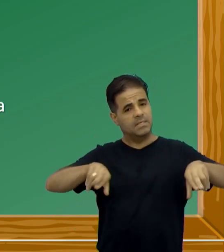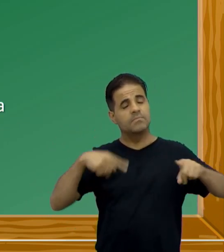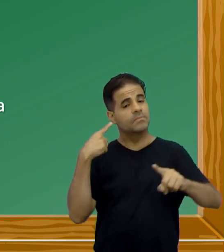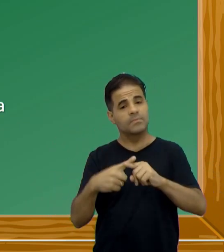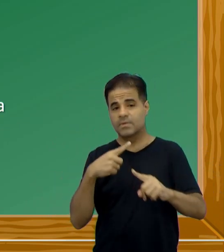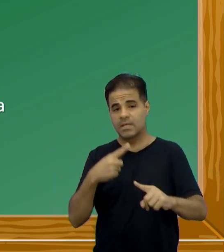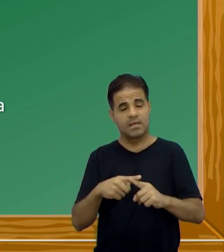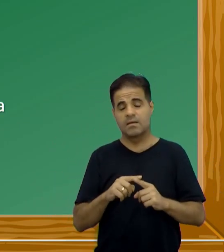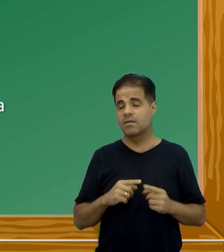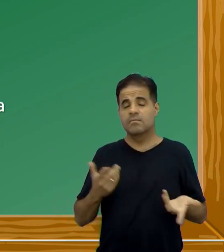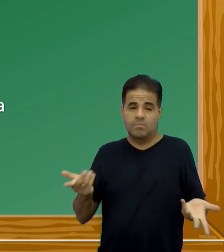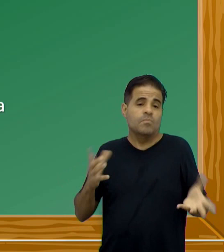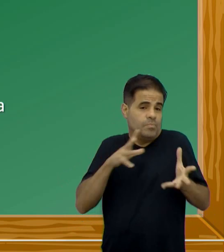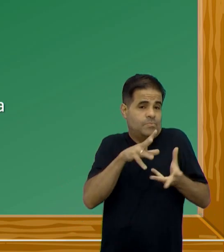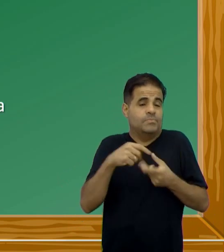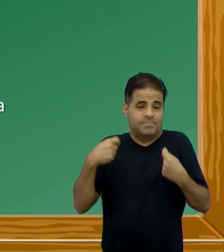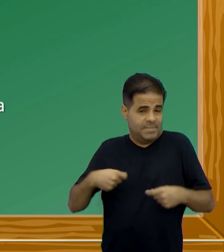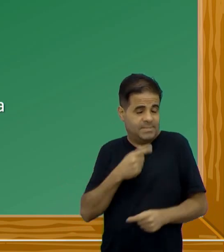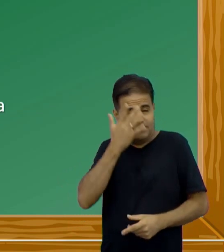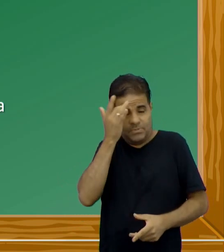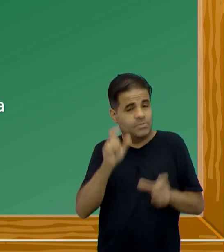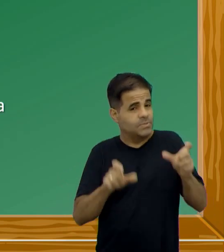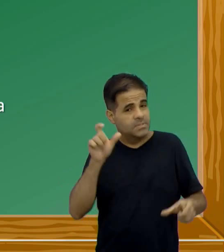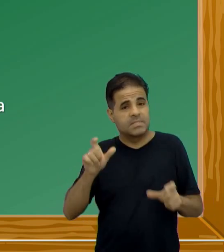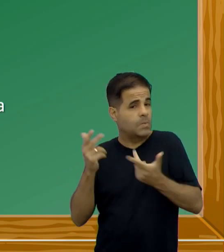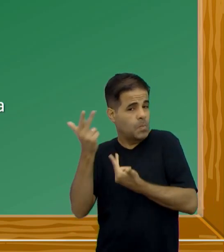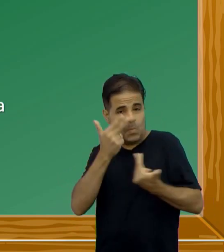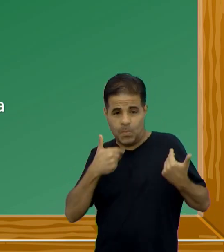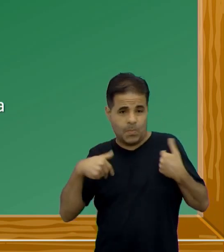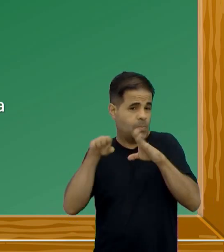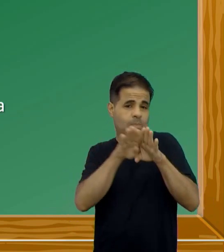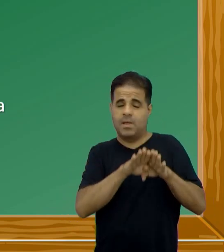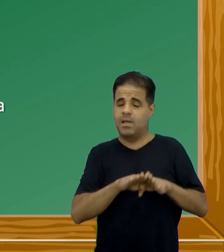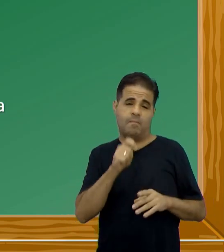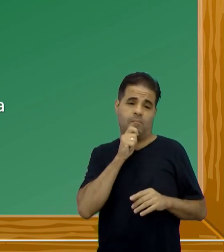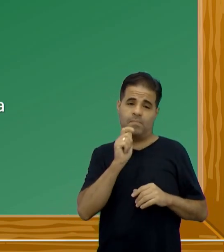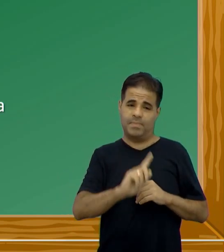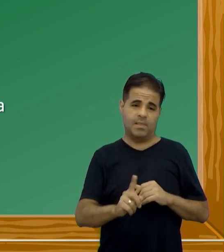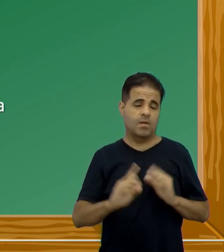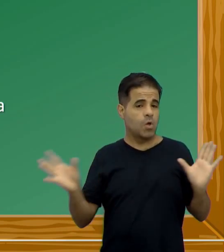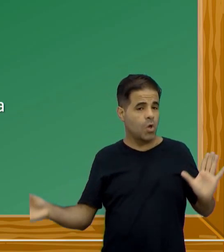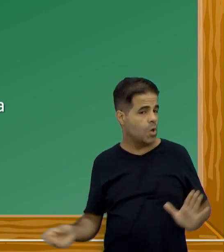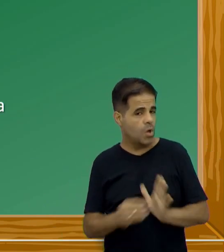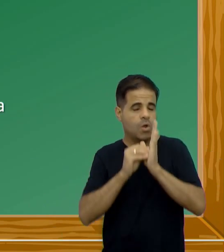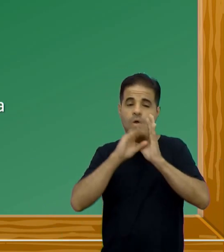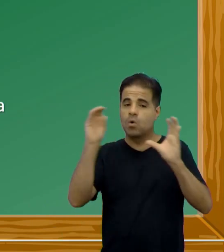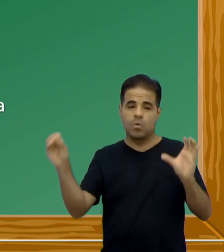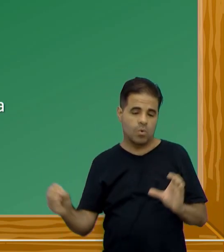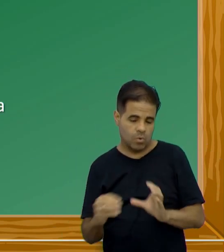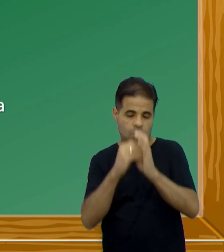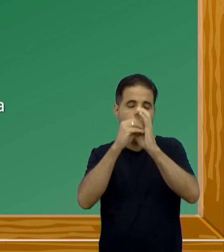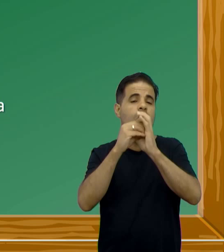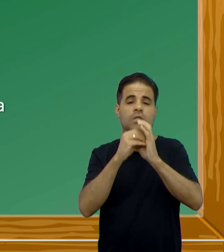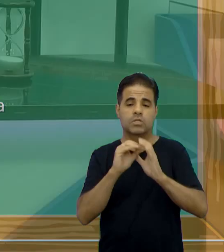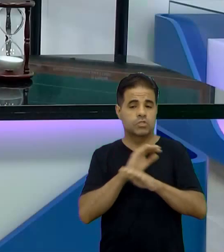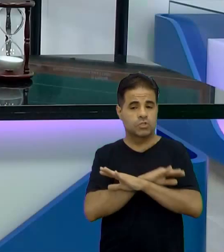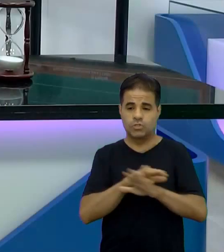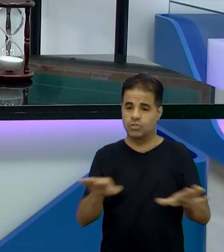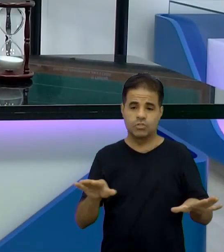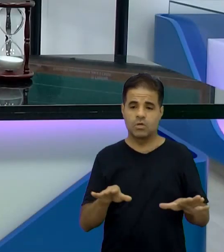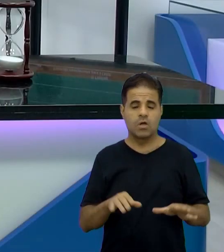o mundo se faz aí com ideias diferentes, né? Não é todo mundo pensando então, igual. Não é só colocar uma cota de pessoas, mas